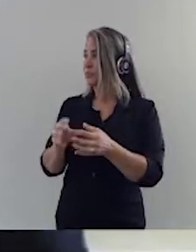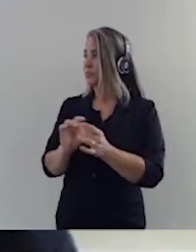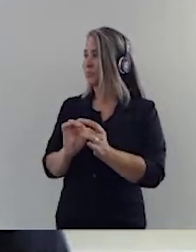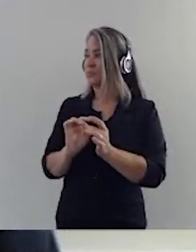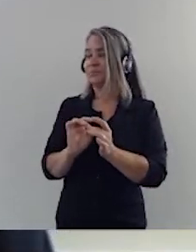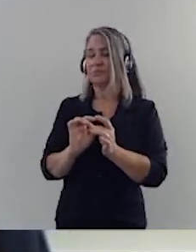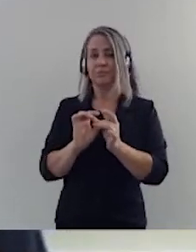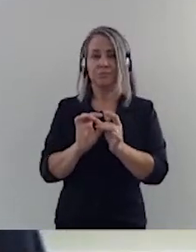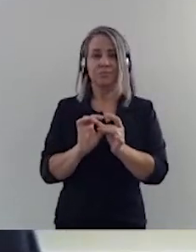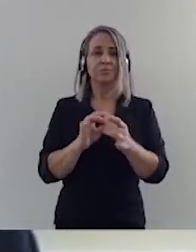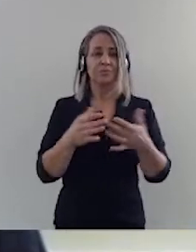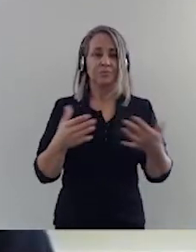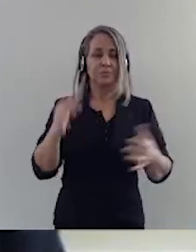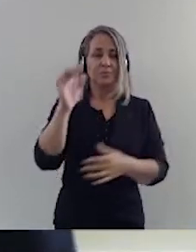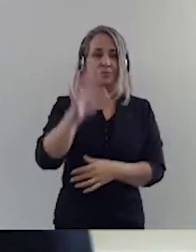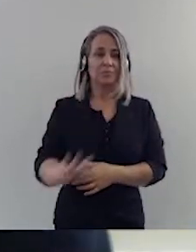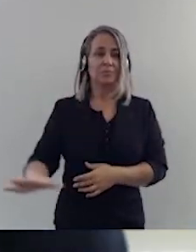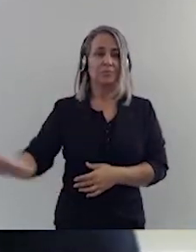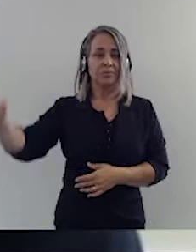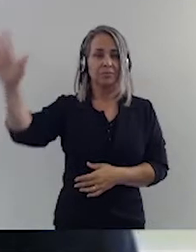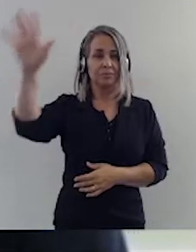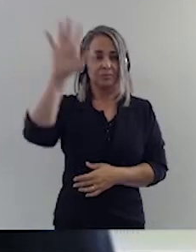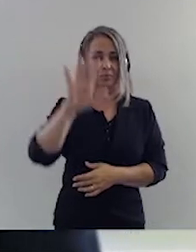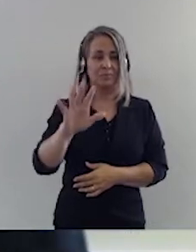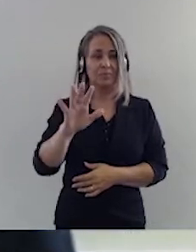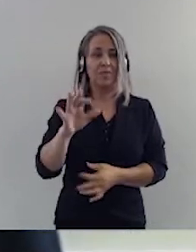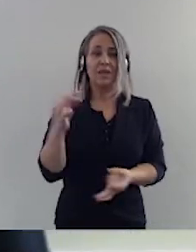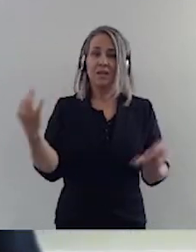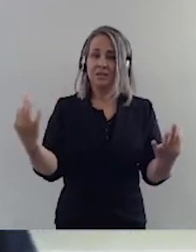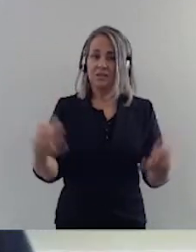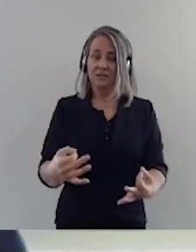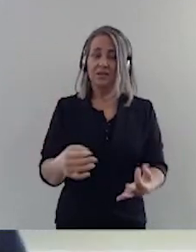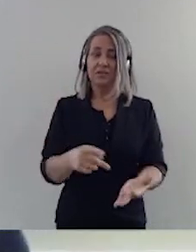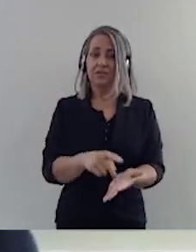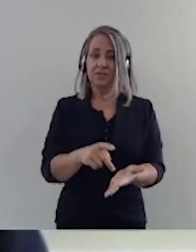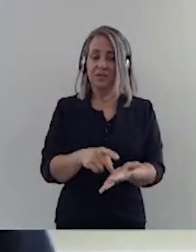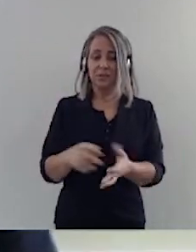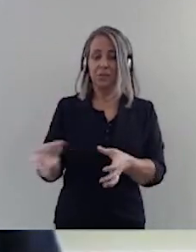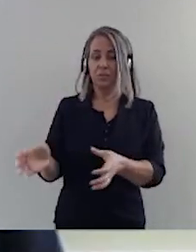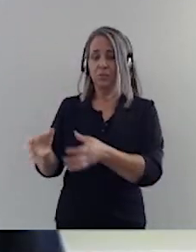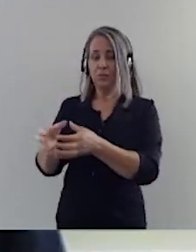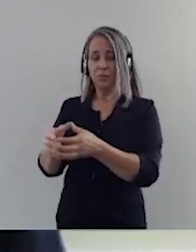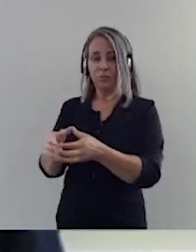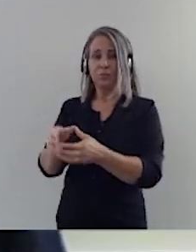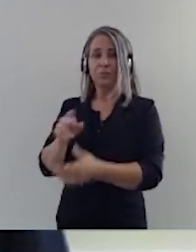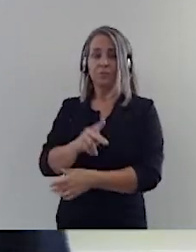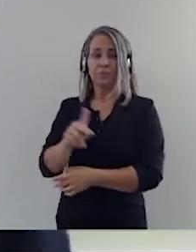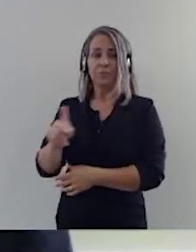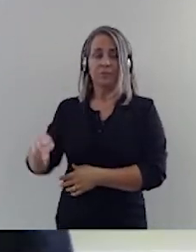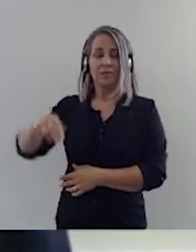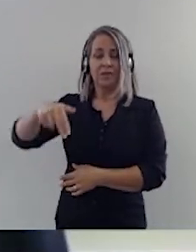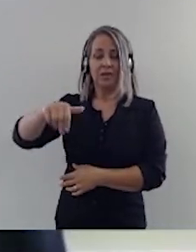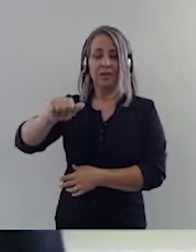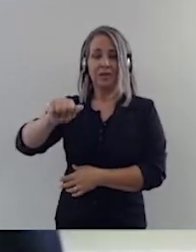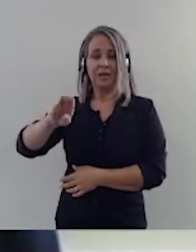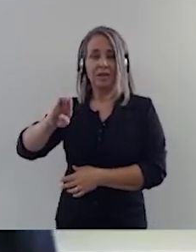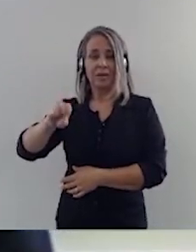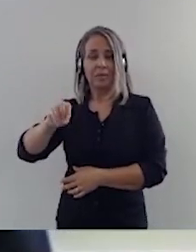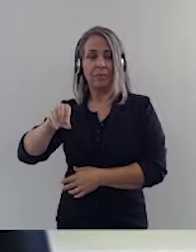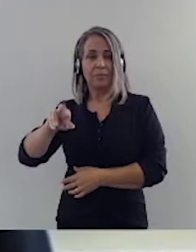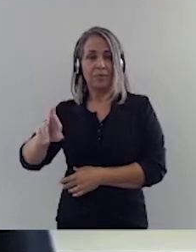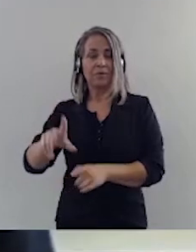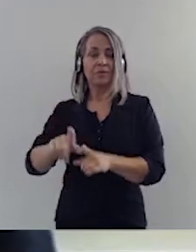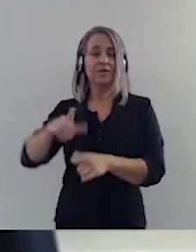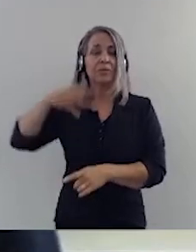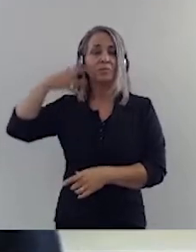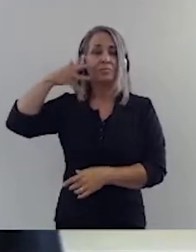democrática nacional. E, evidentemente, que a figura do professor Nabor, como o nosso